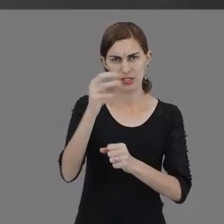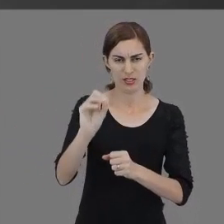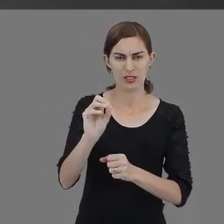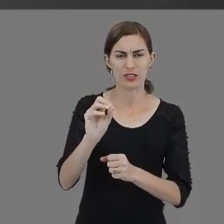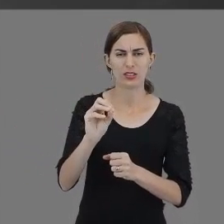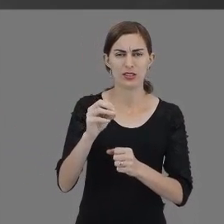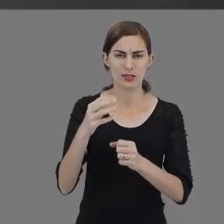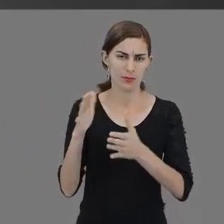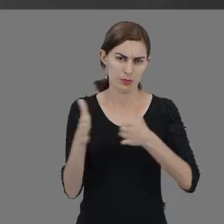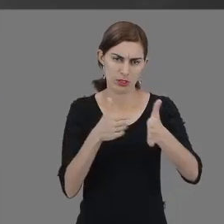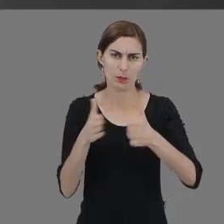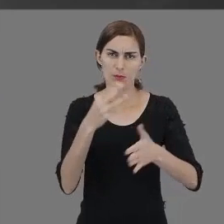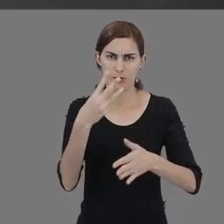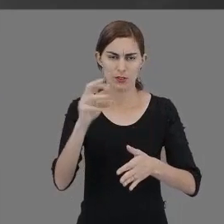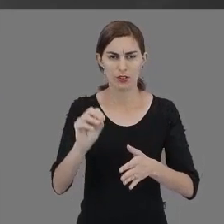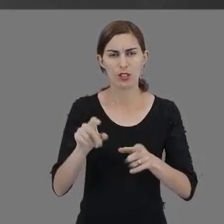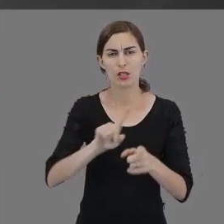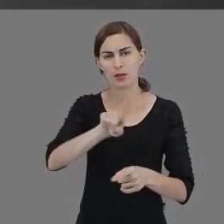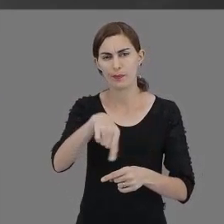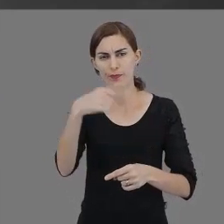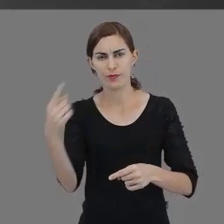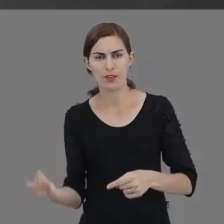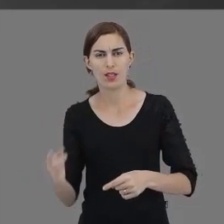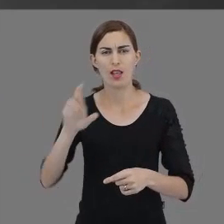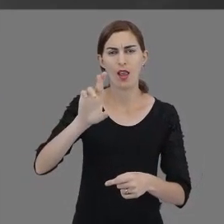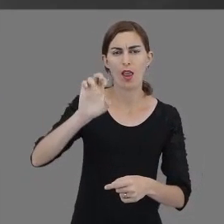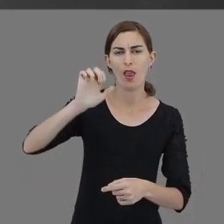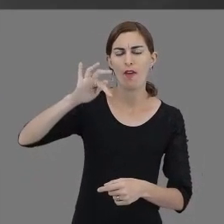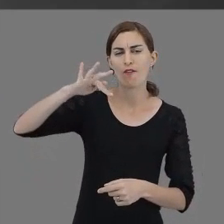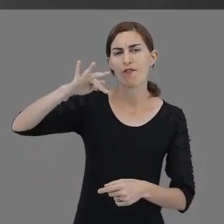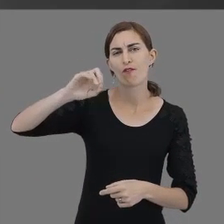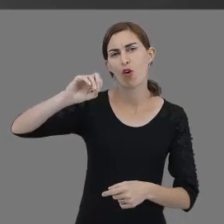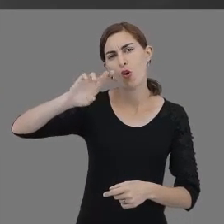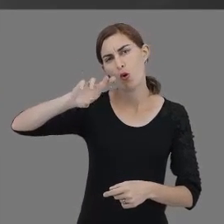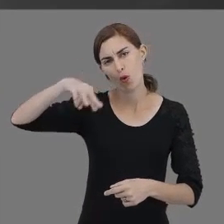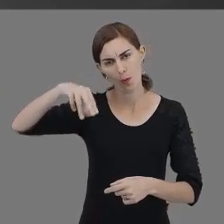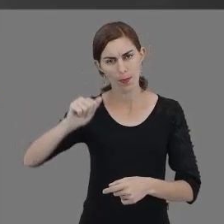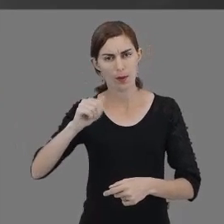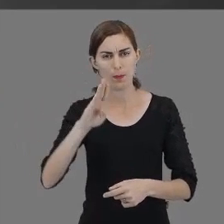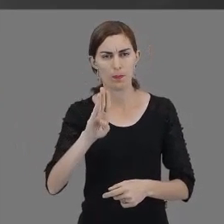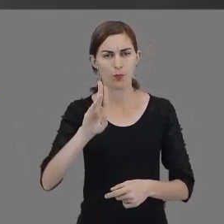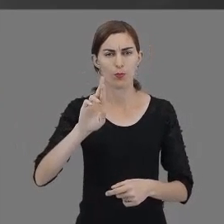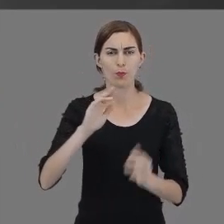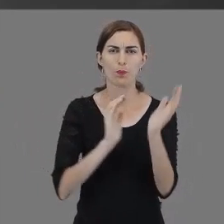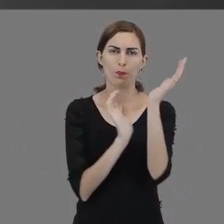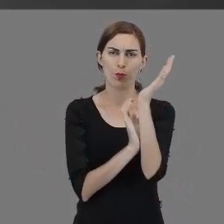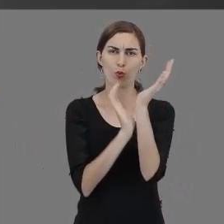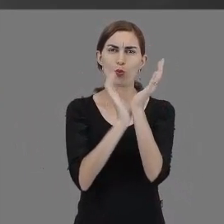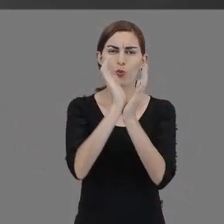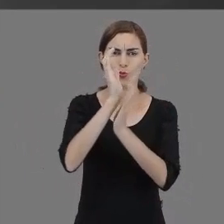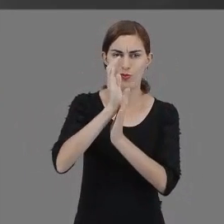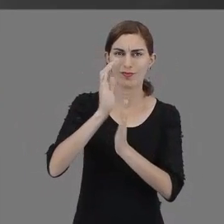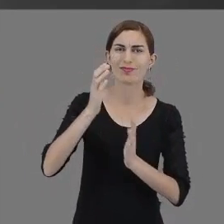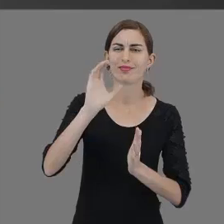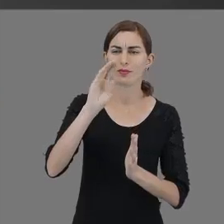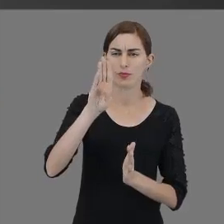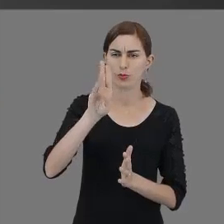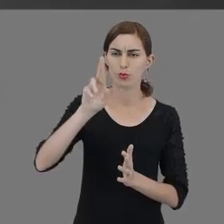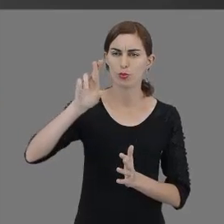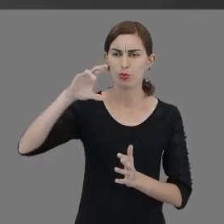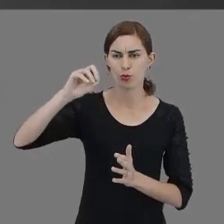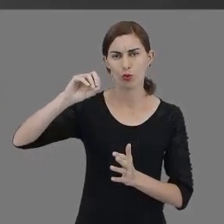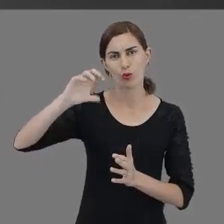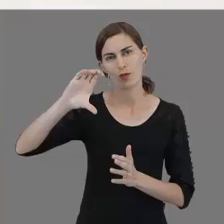depois a reforma burocrática, que vai até os anos 90, e a gente tem o modelo gerencial, ou nova gestão